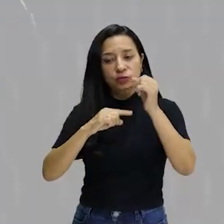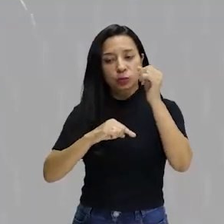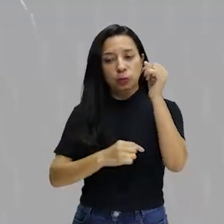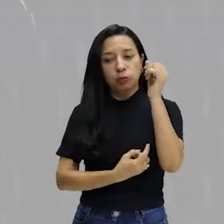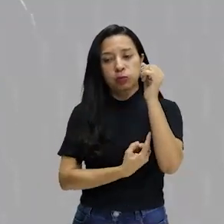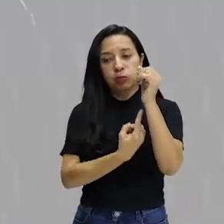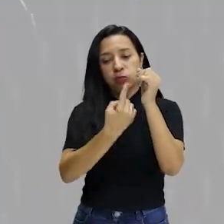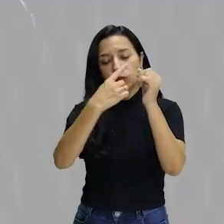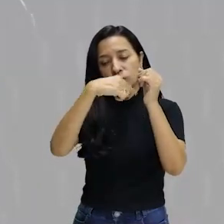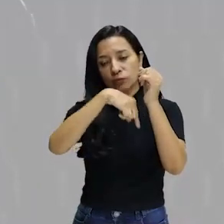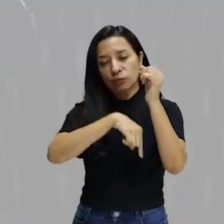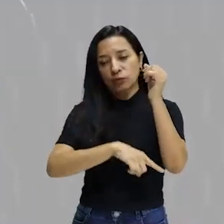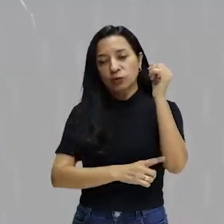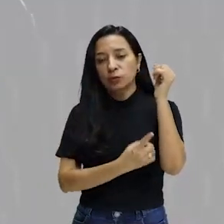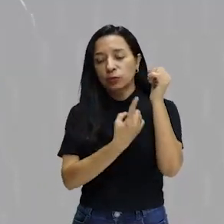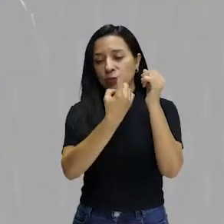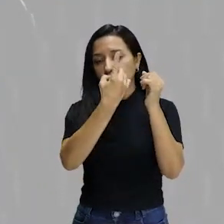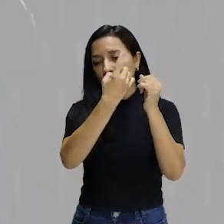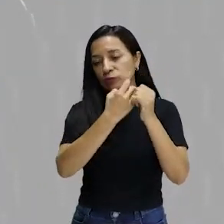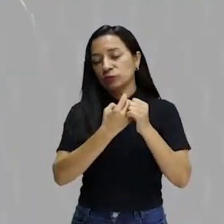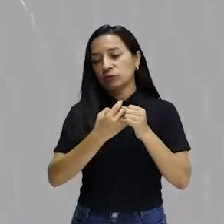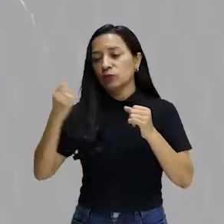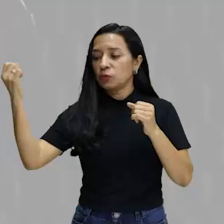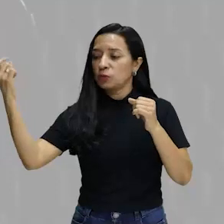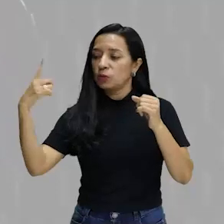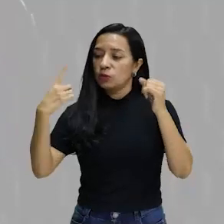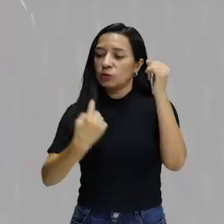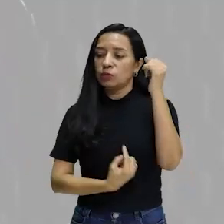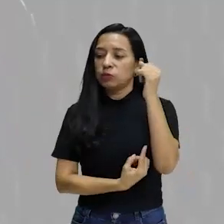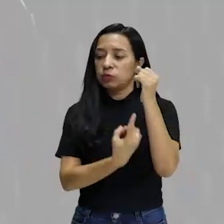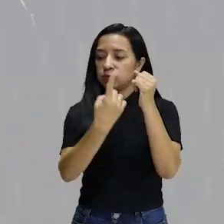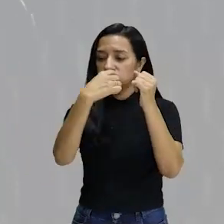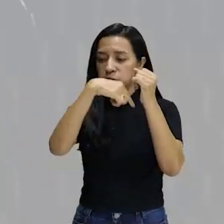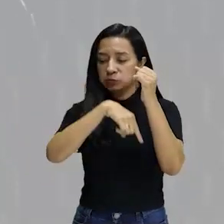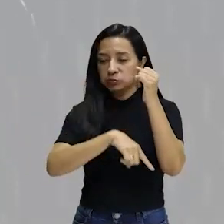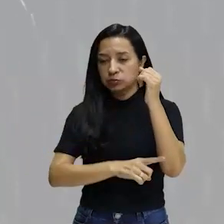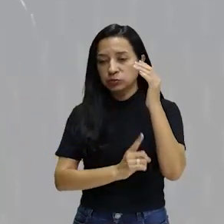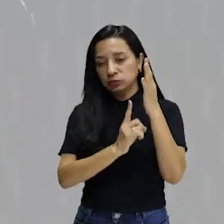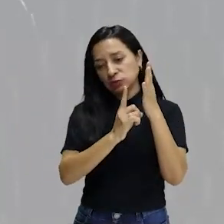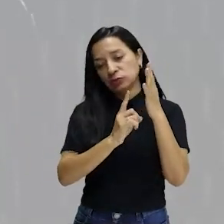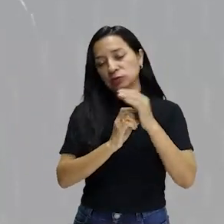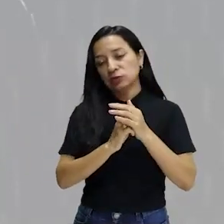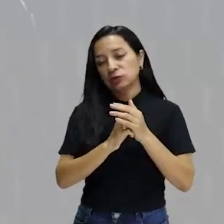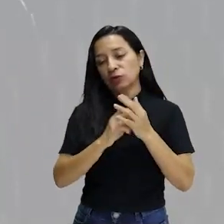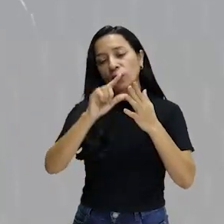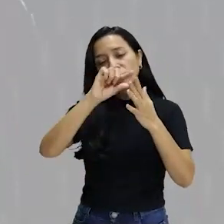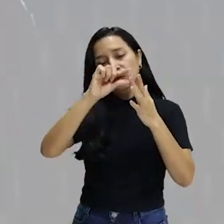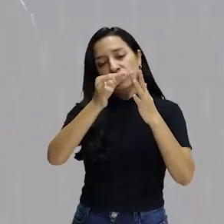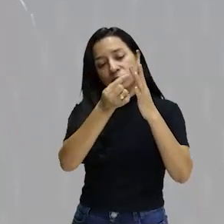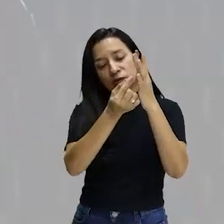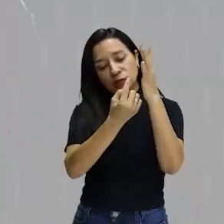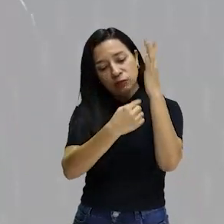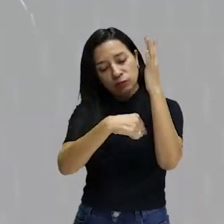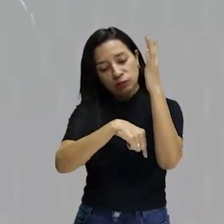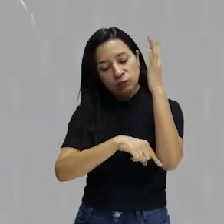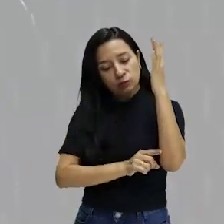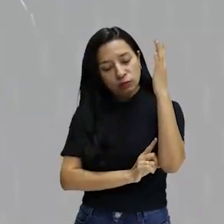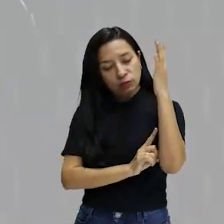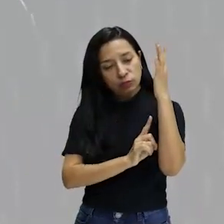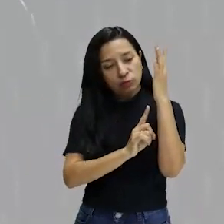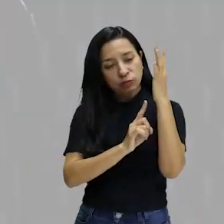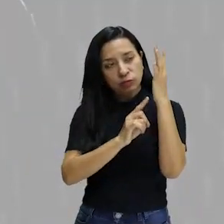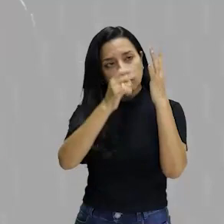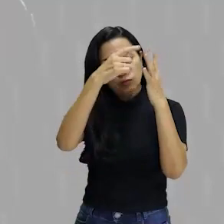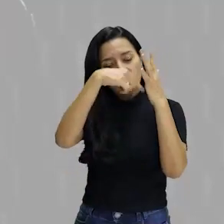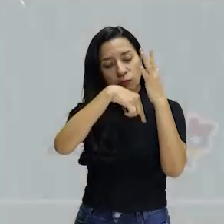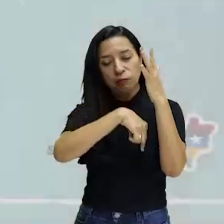fotossíntese, ela vai ter um movimento descendente, desde a folha até a raiz, ok?